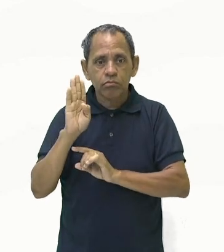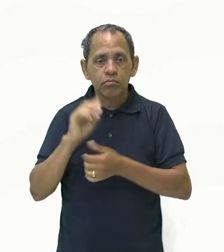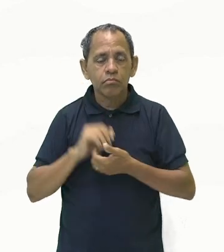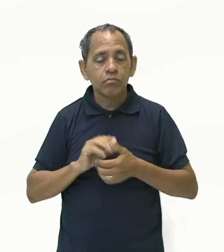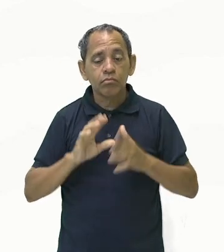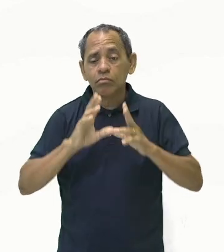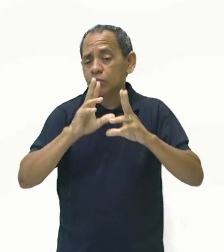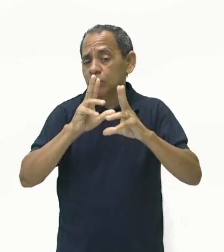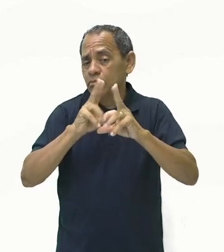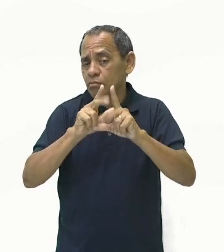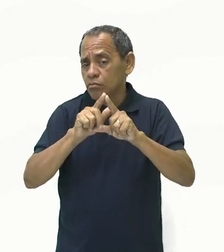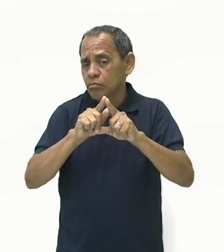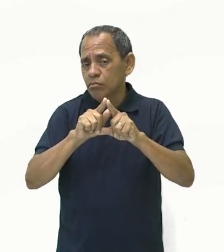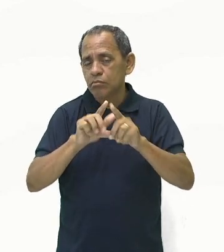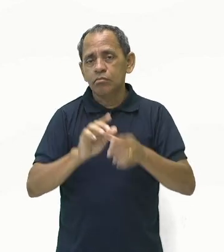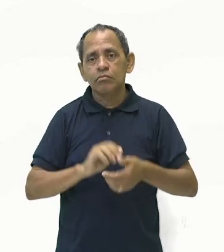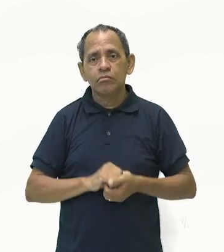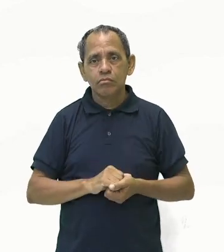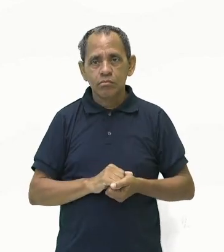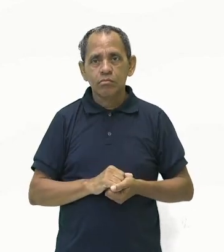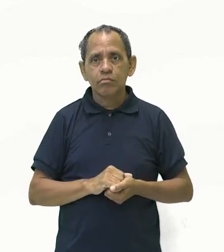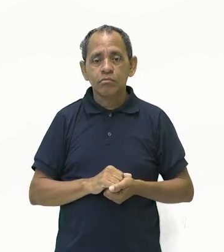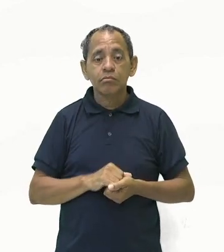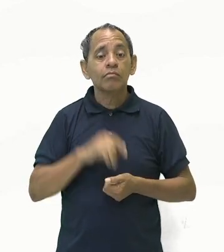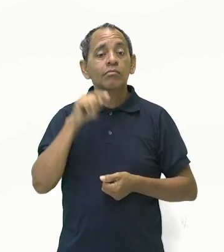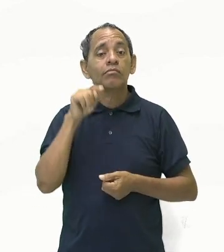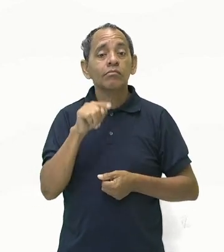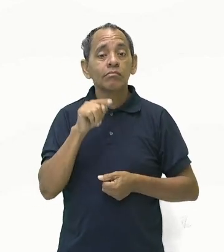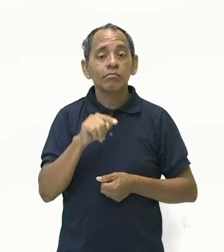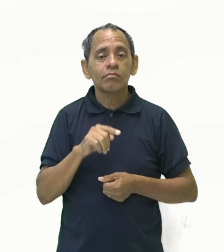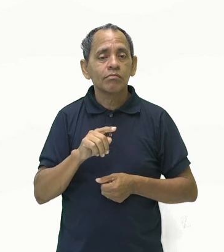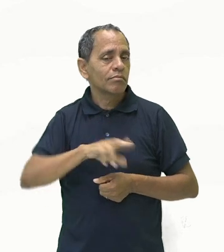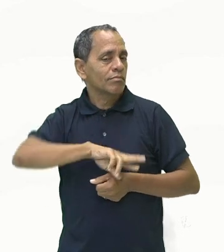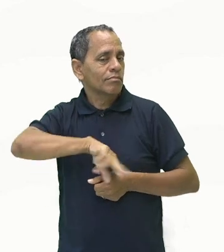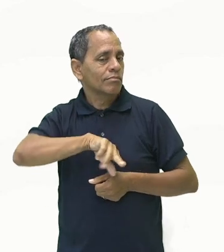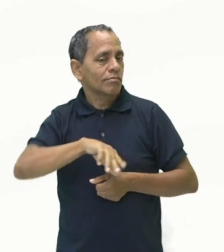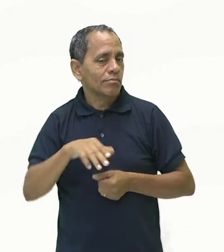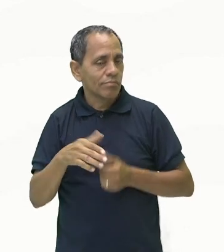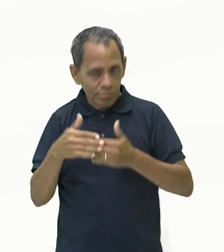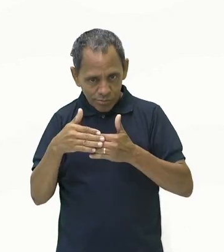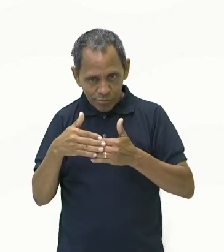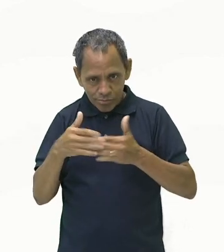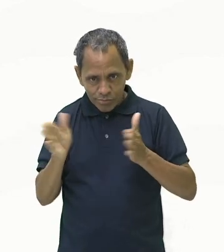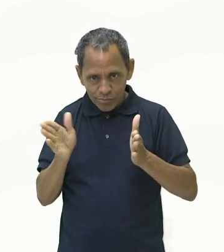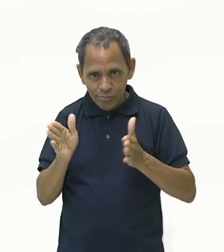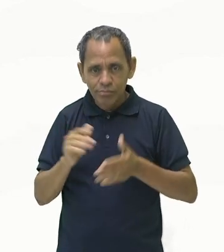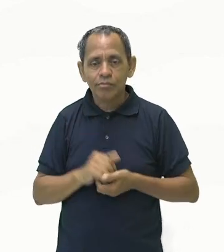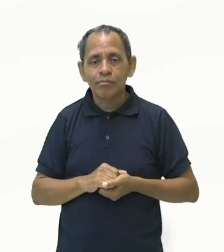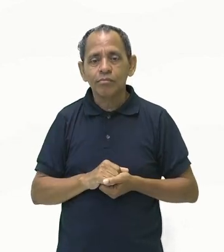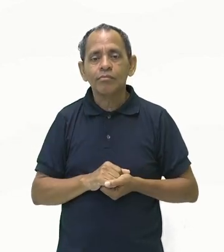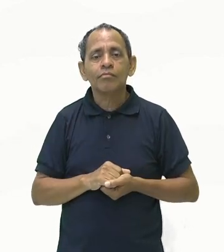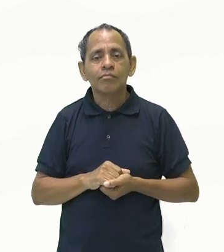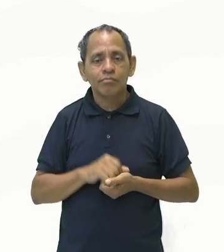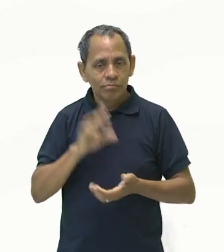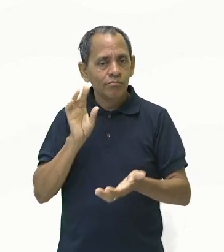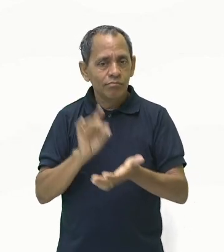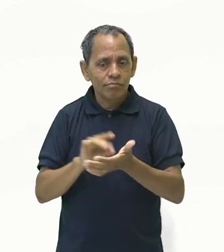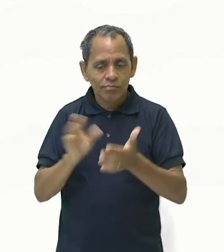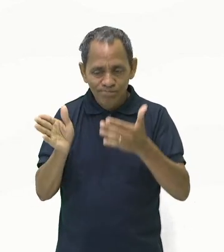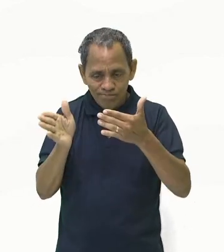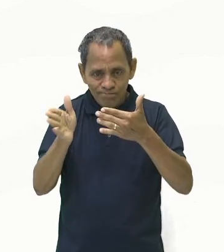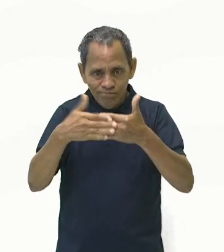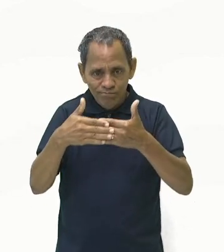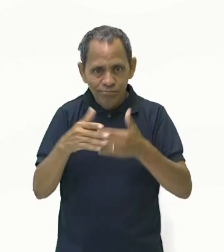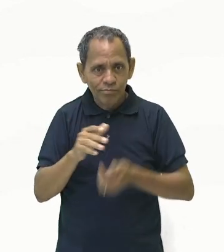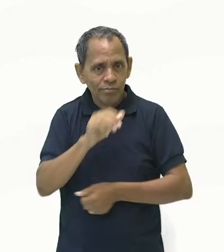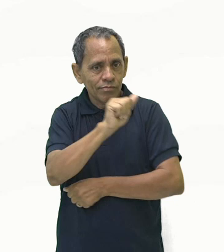né? Então, nessa cadeia, ela não é aberta, ela é fechada. Ela é aromática? Não. Se